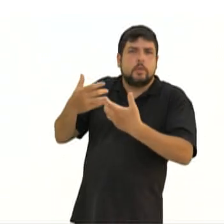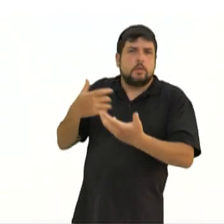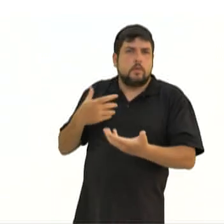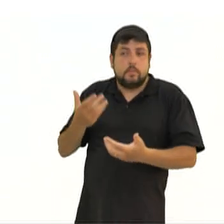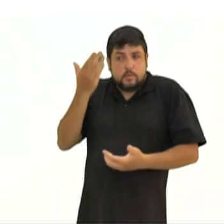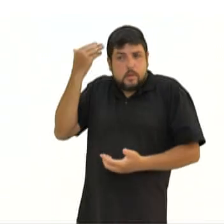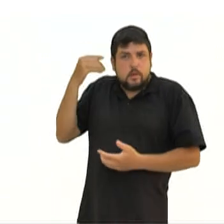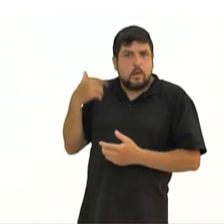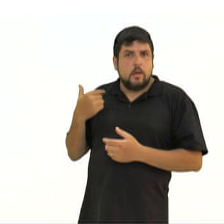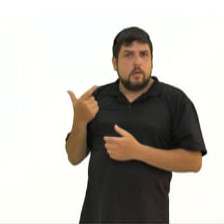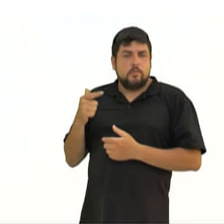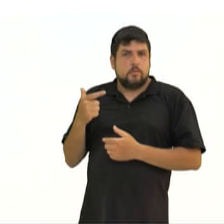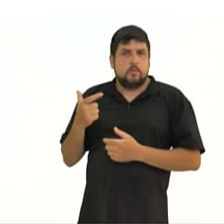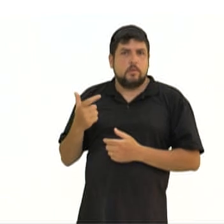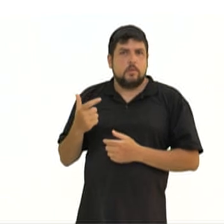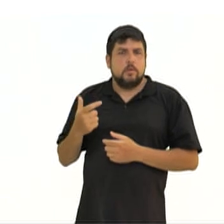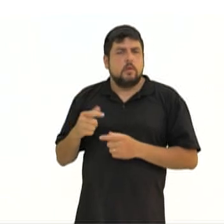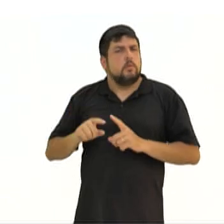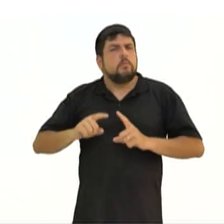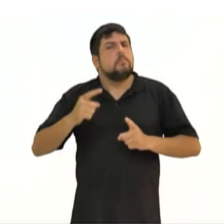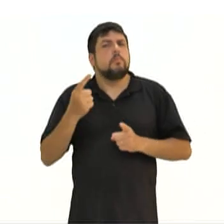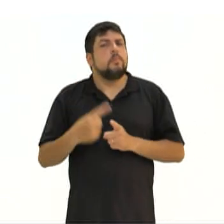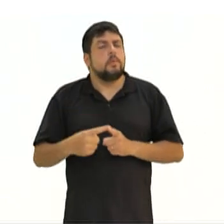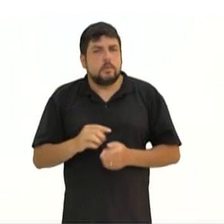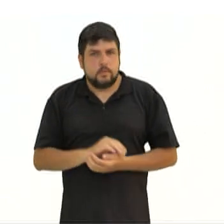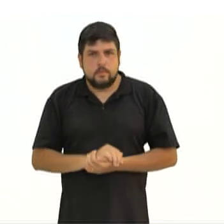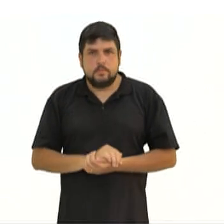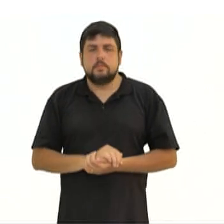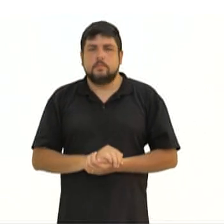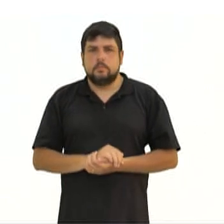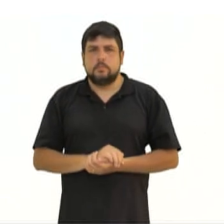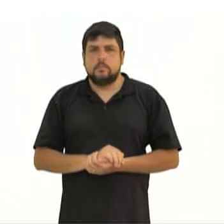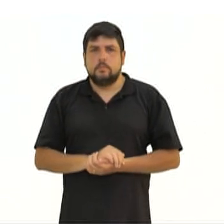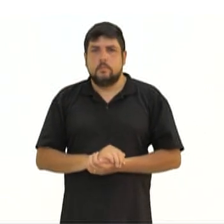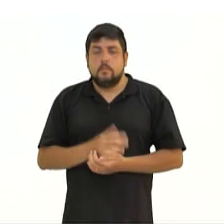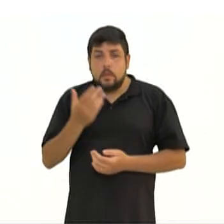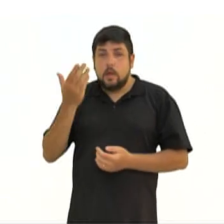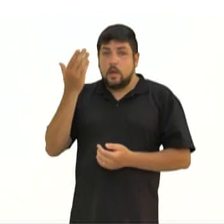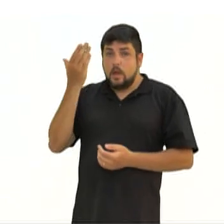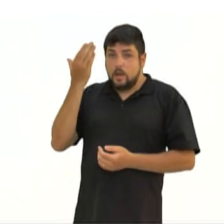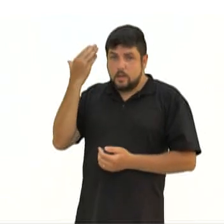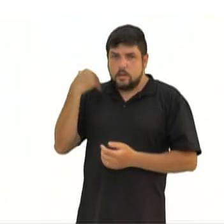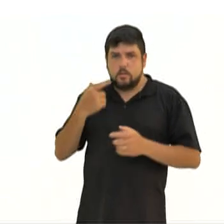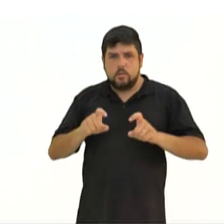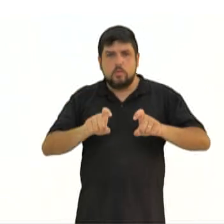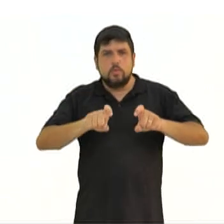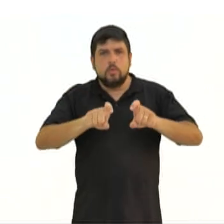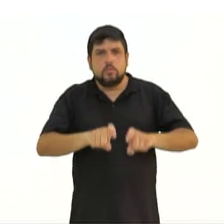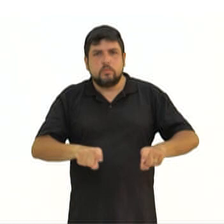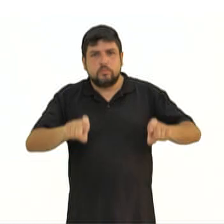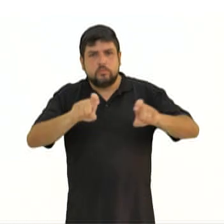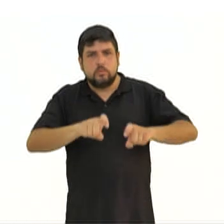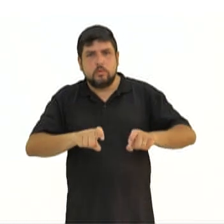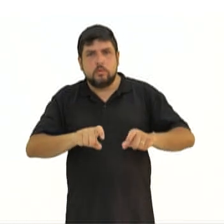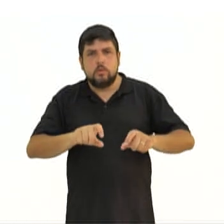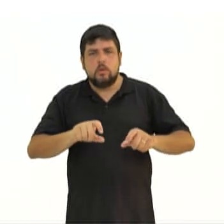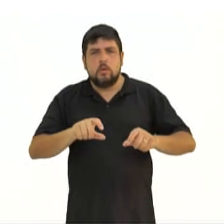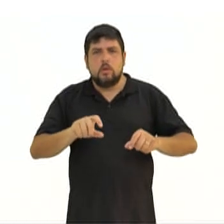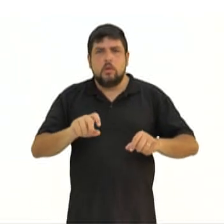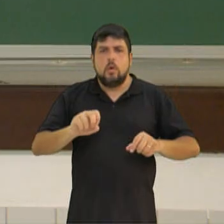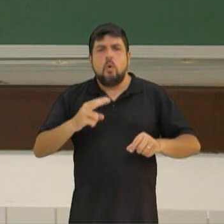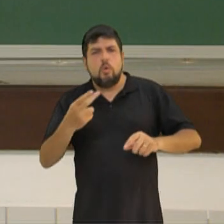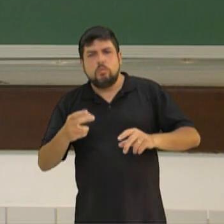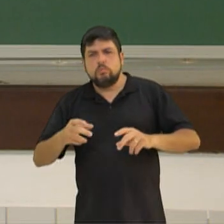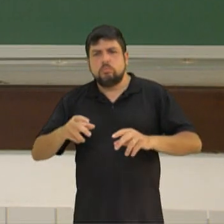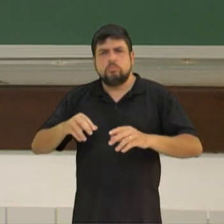lixo eletrônico. Por que isso acontecia? Um dos motivos é que os computadores e mesmo os outros eletrodomésticos ou eletroportáteis eram